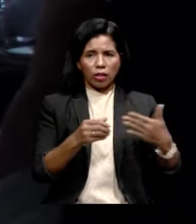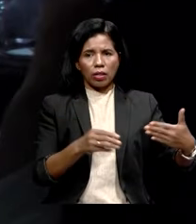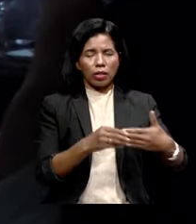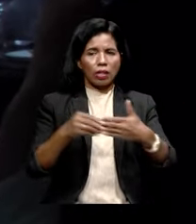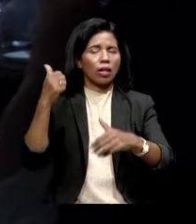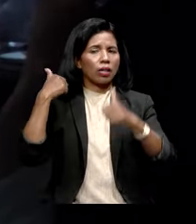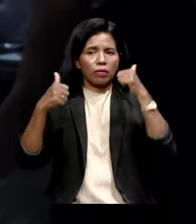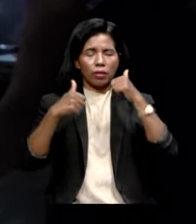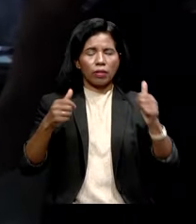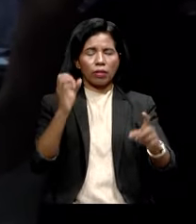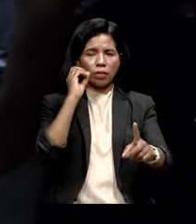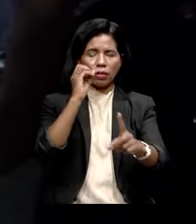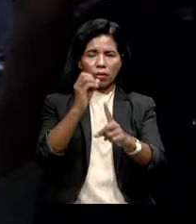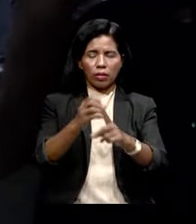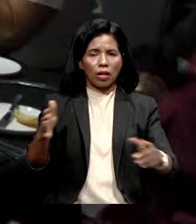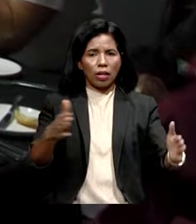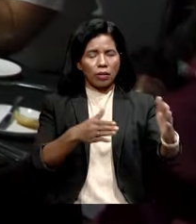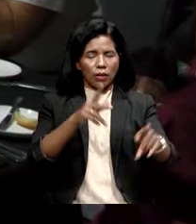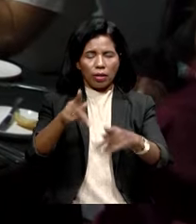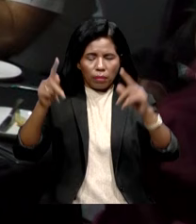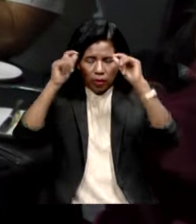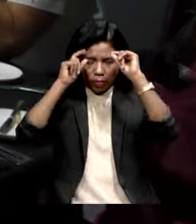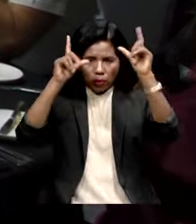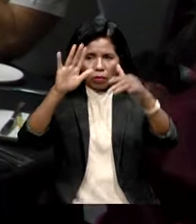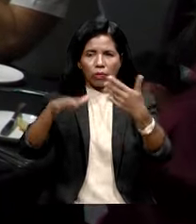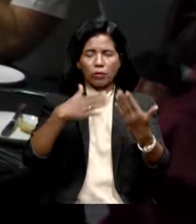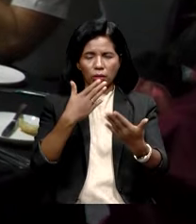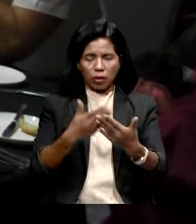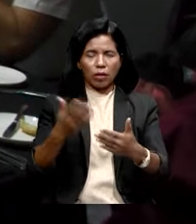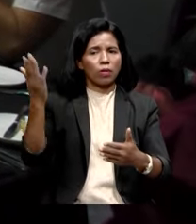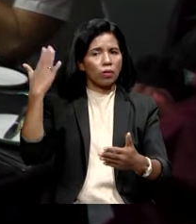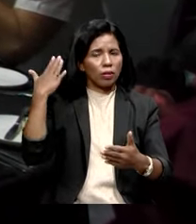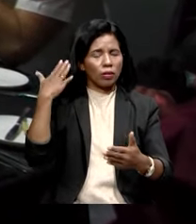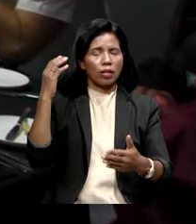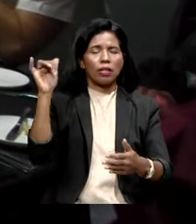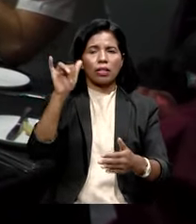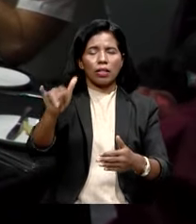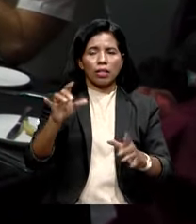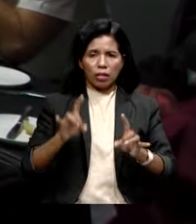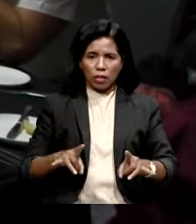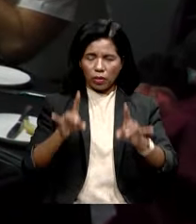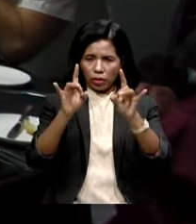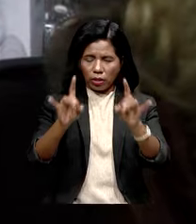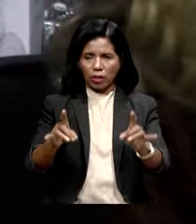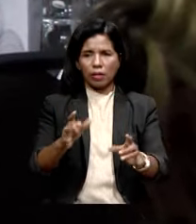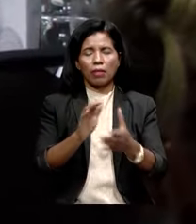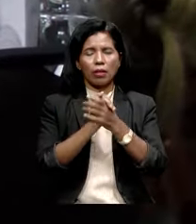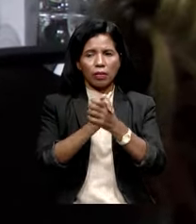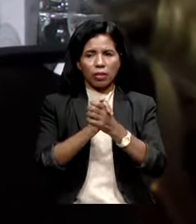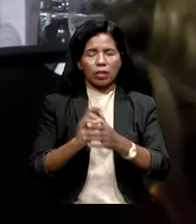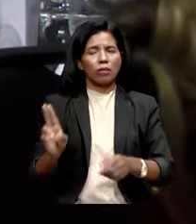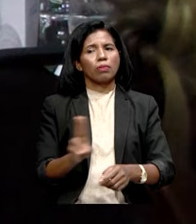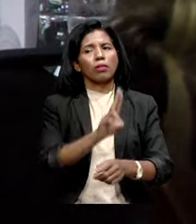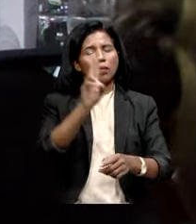atividade né, objetivo atua livre comunidade Timor Oansira Nebe, durante né, ela namcari e Austrália, onde bele hamete na unidade